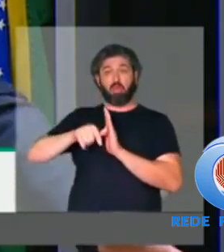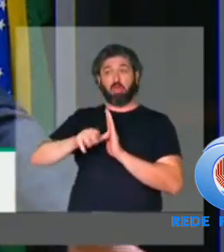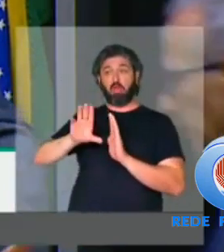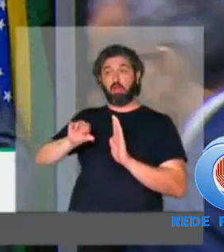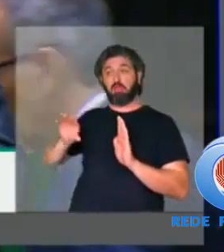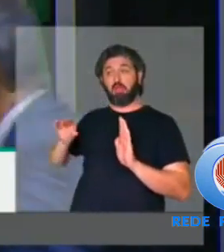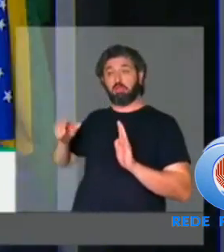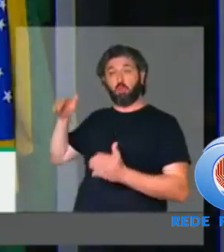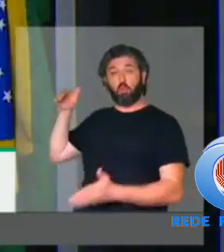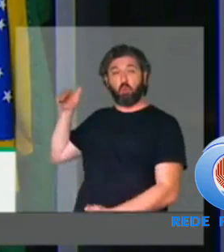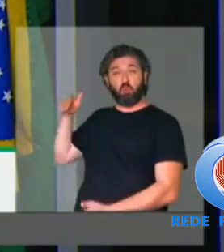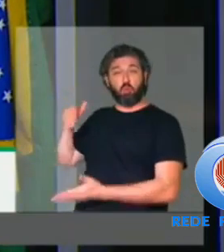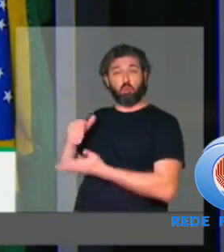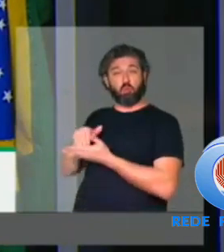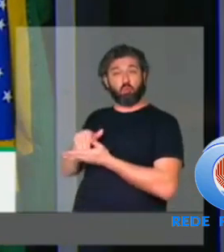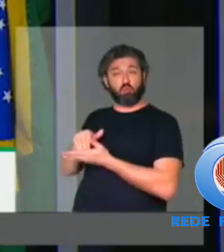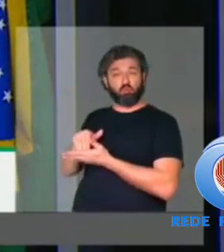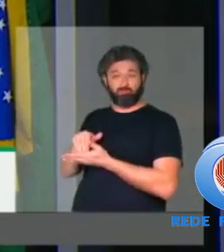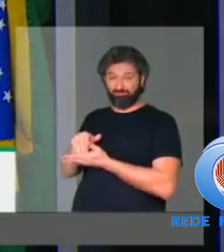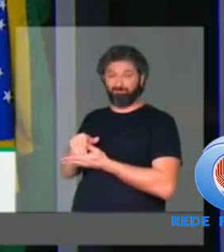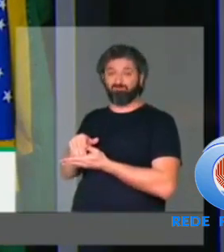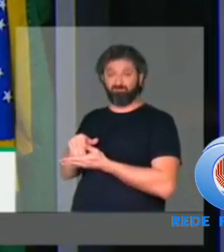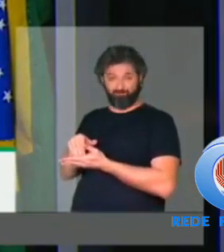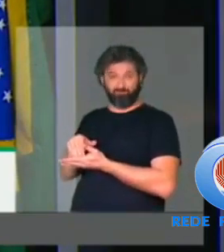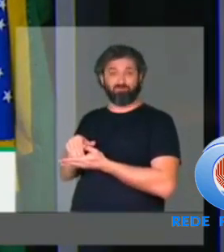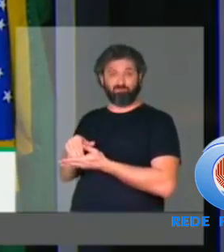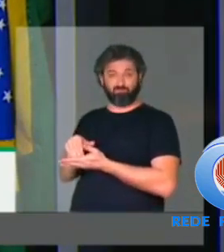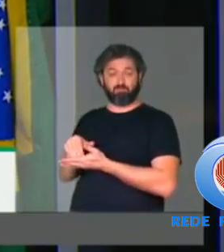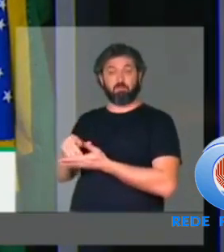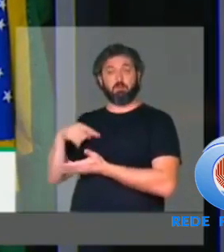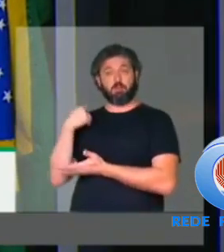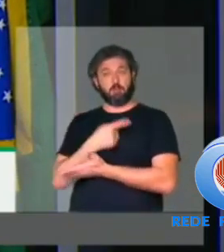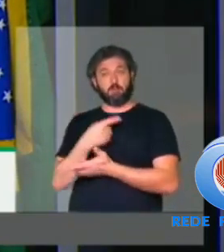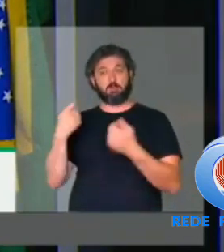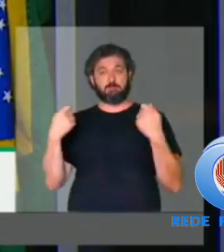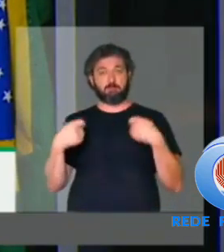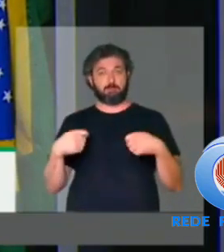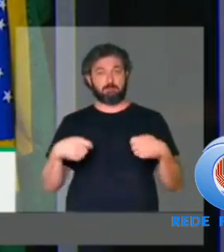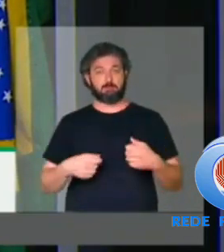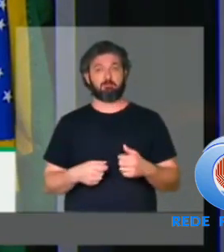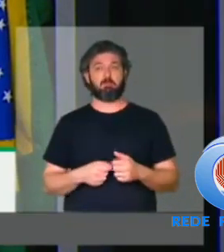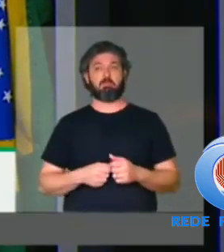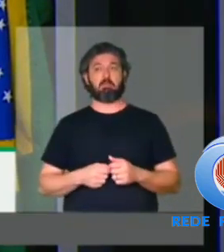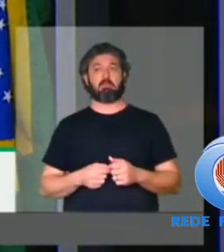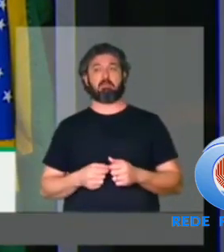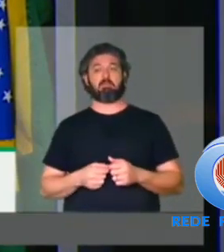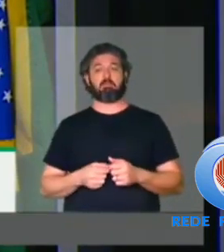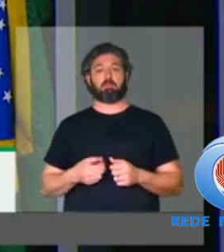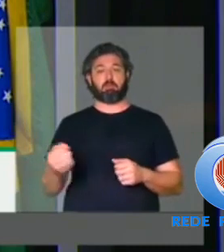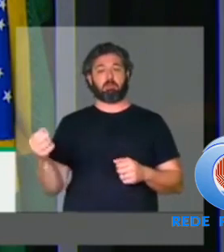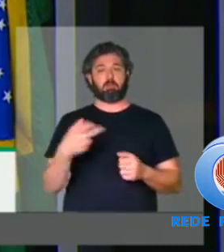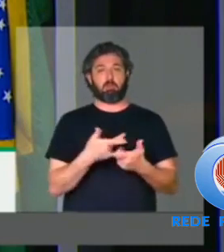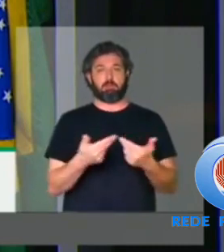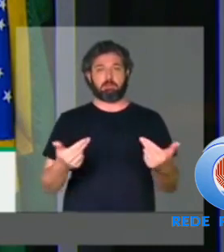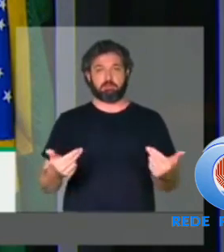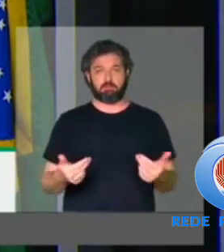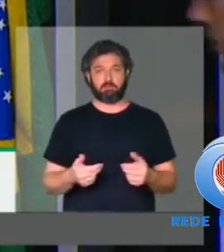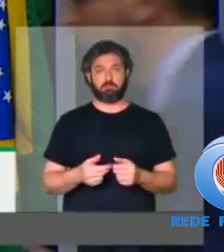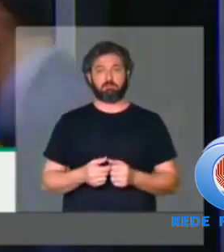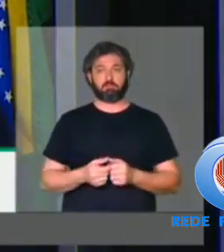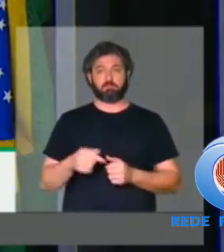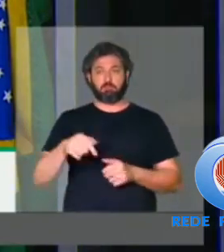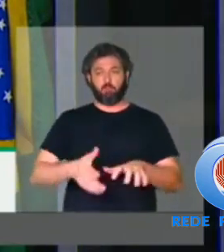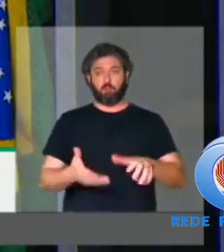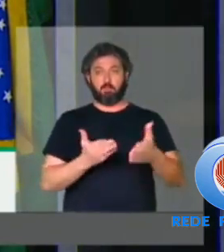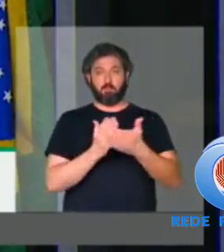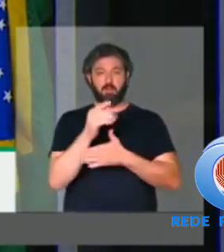é um dos últimos, como já foi falado aqui. Nós precisamos de novas medidas. Então o Congresso